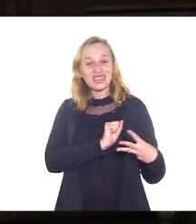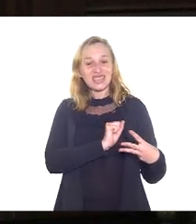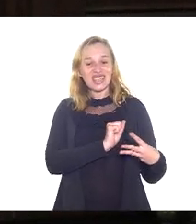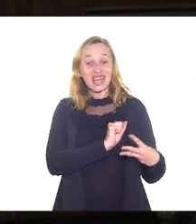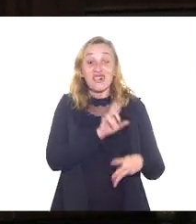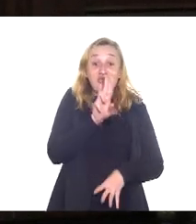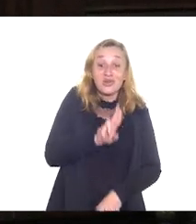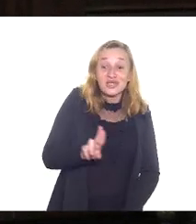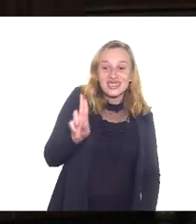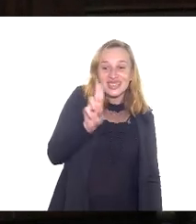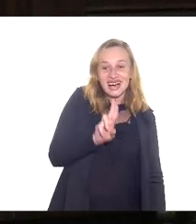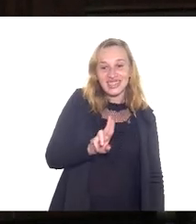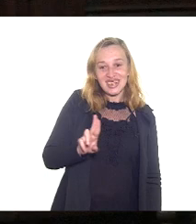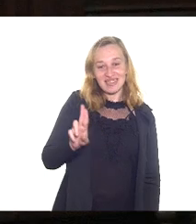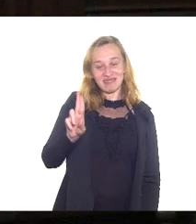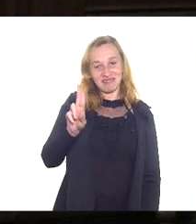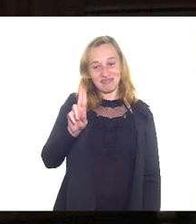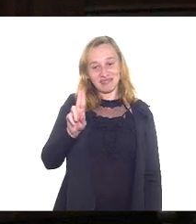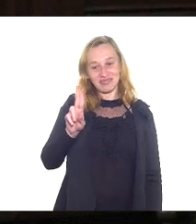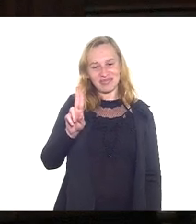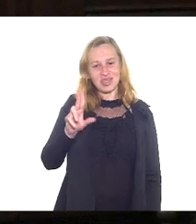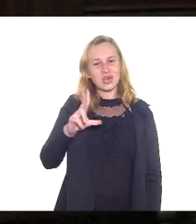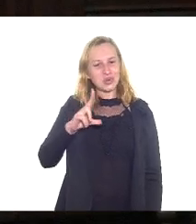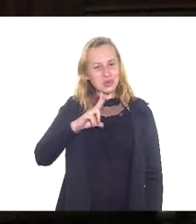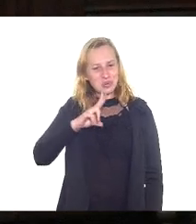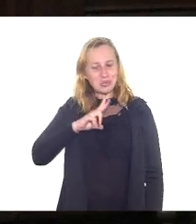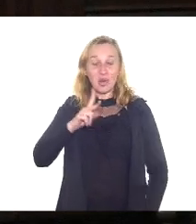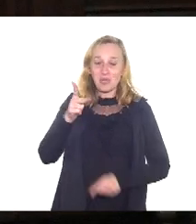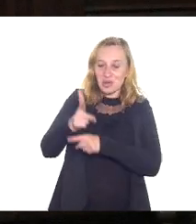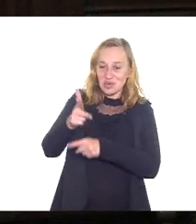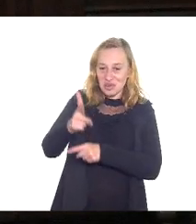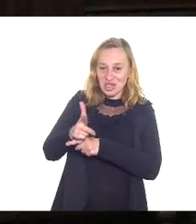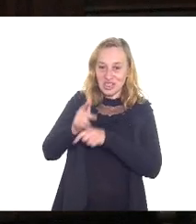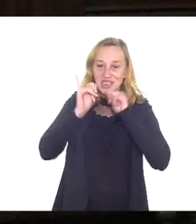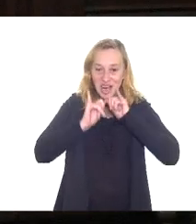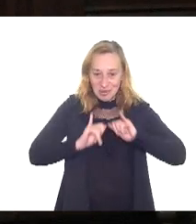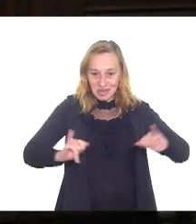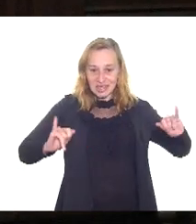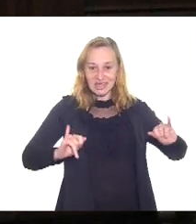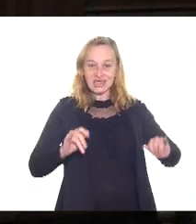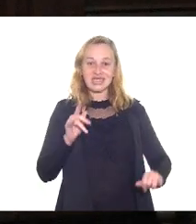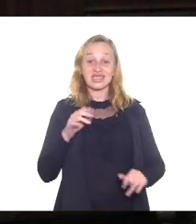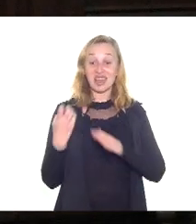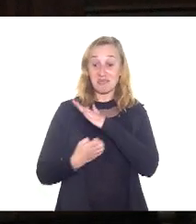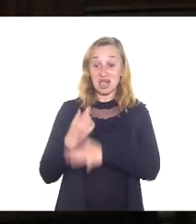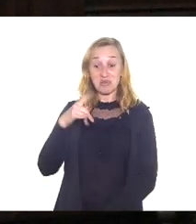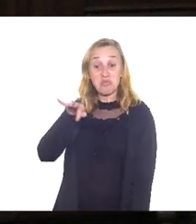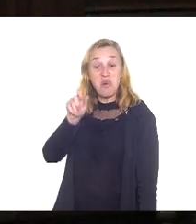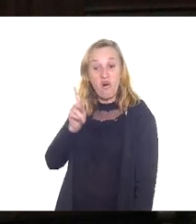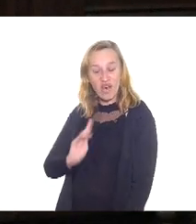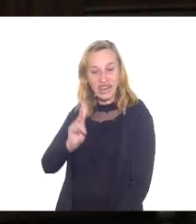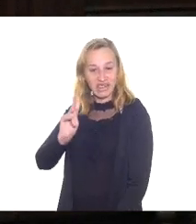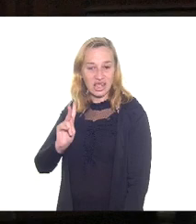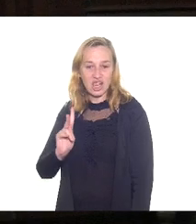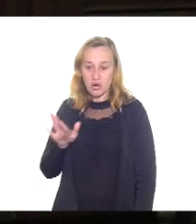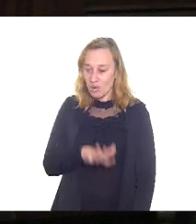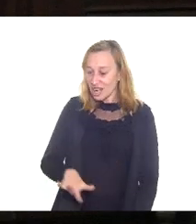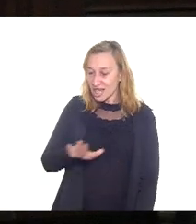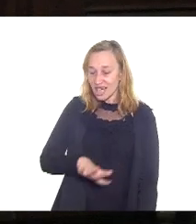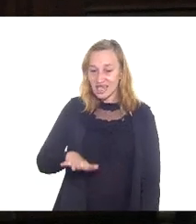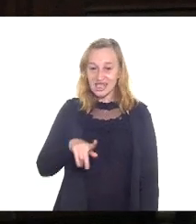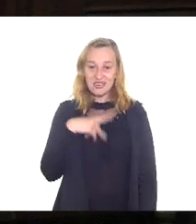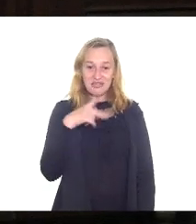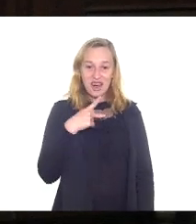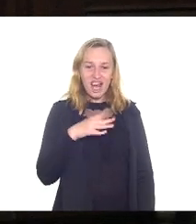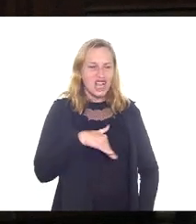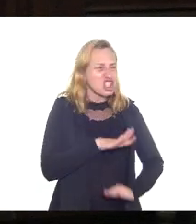foi usada no próprio vídeo da publicidade da empresa Burger King, quando uma criança disse